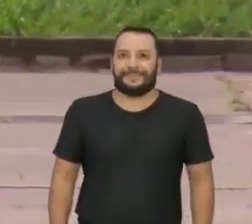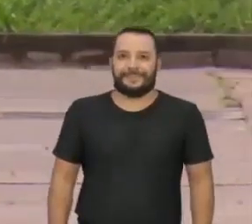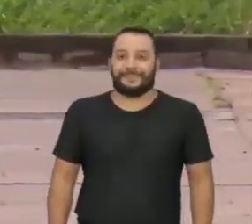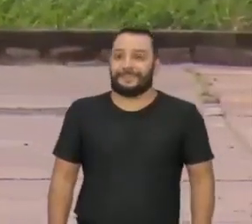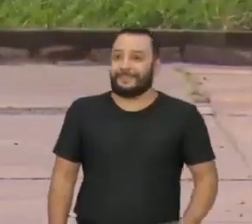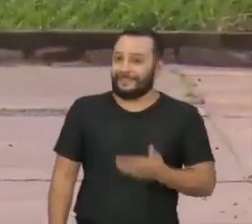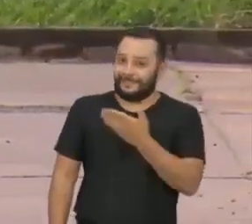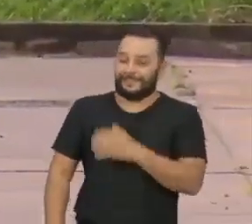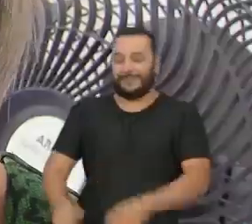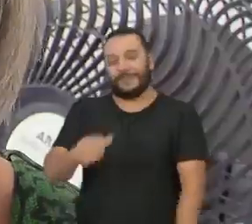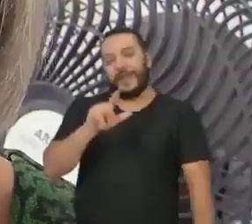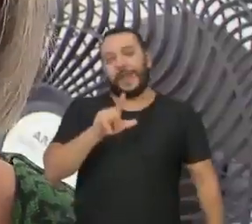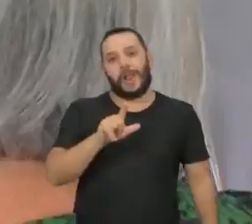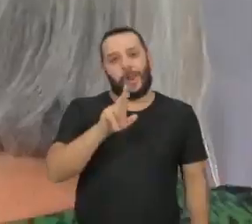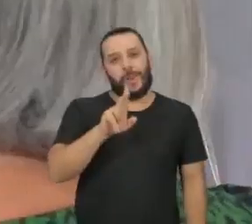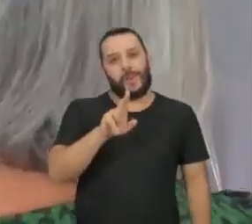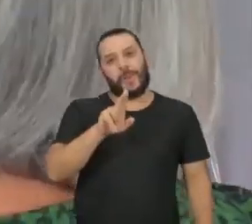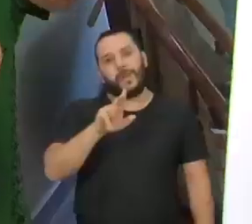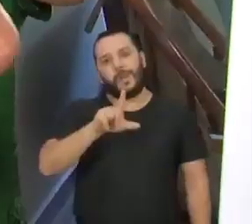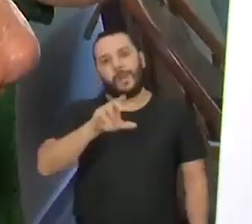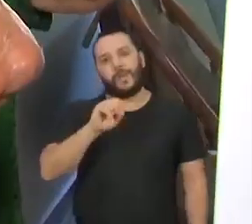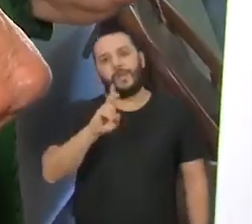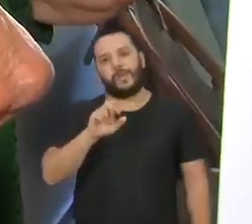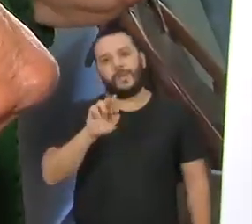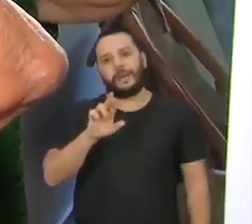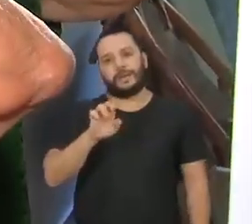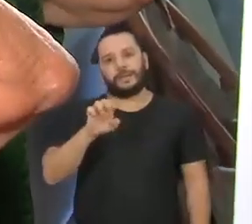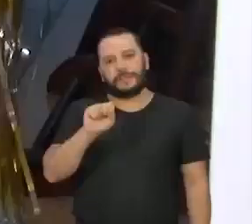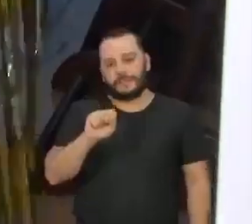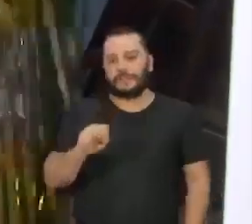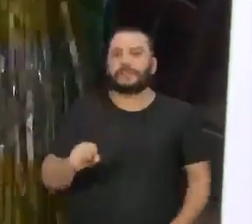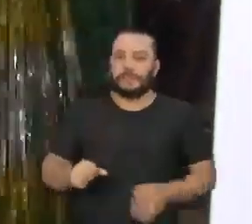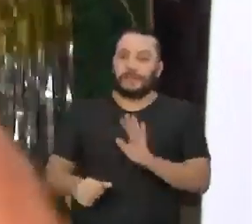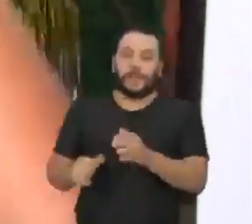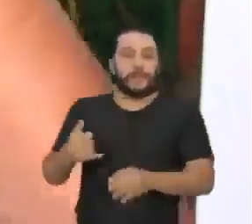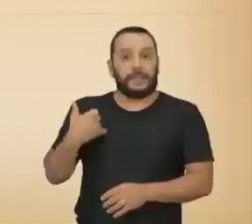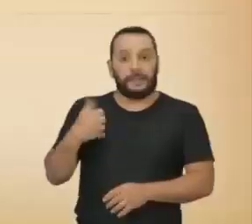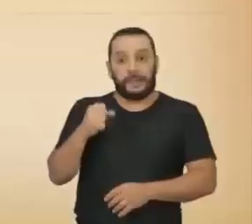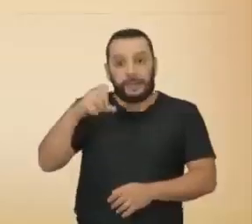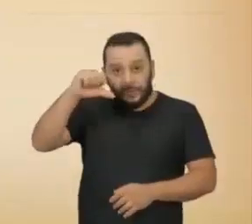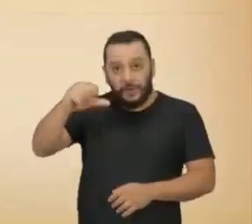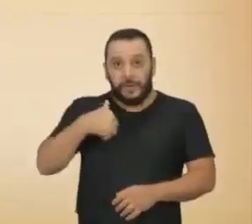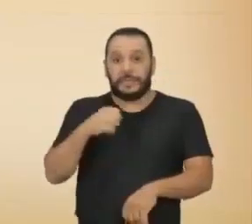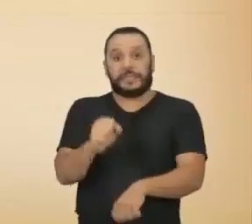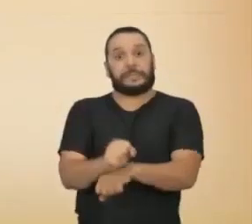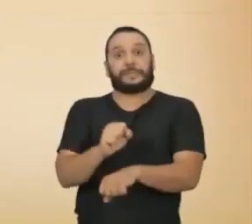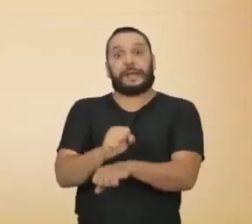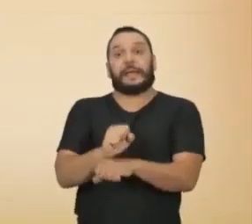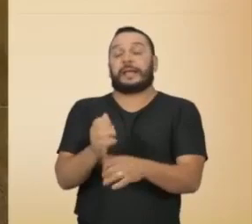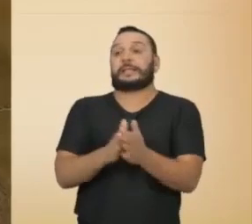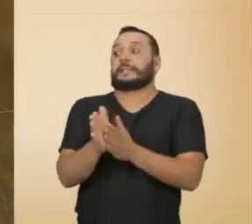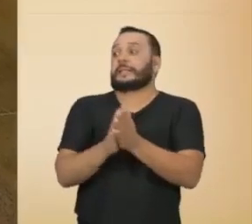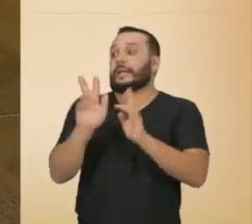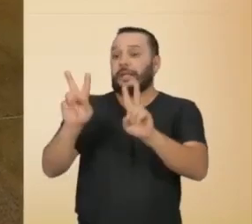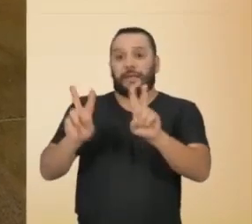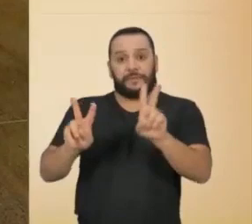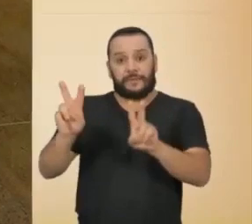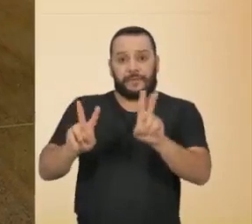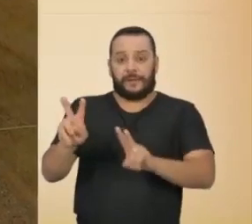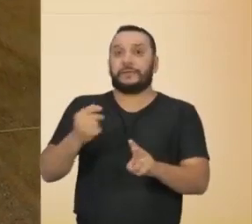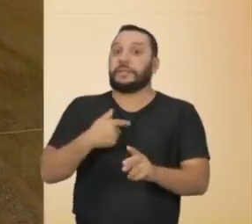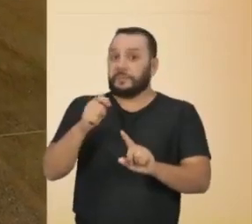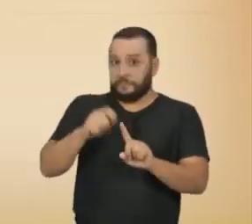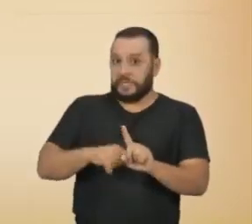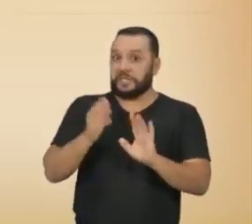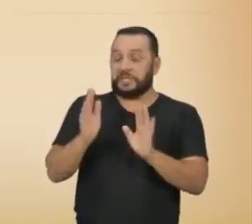A dona Lourdes, de 89 anos, é daquelas que espera o ano inteiro o carnaval. Neste mês já foi em 2 blocos e não para por